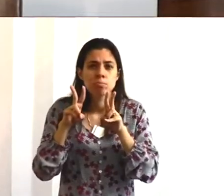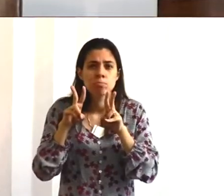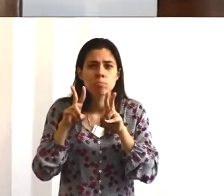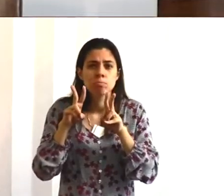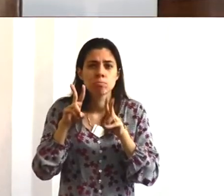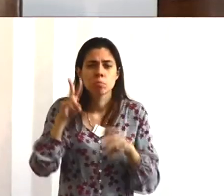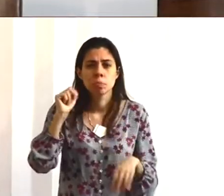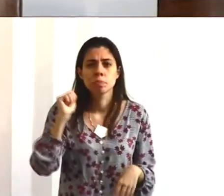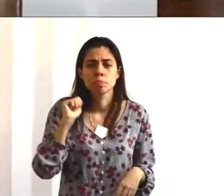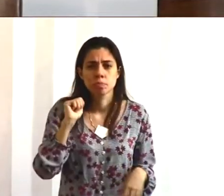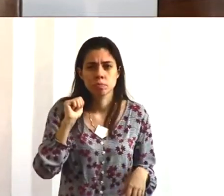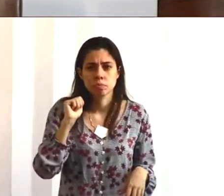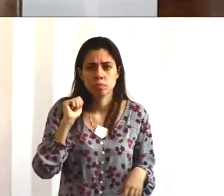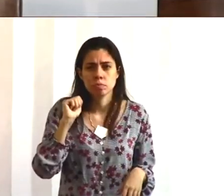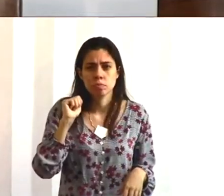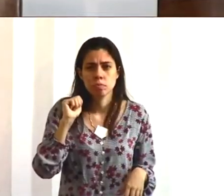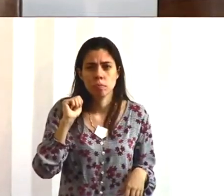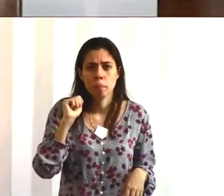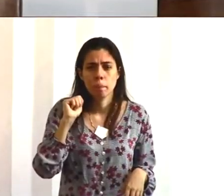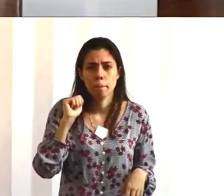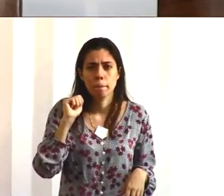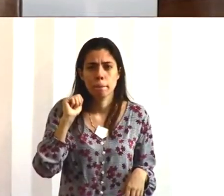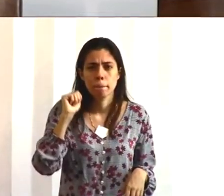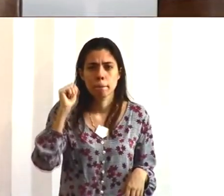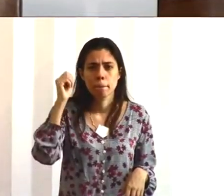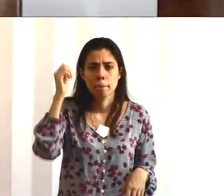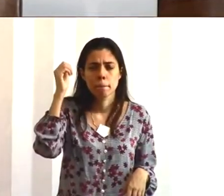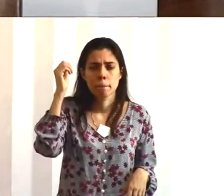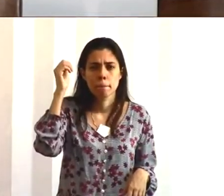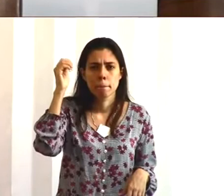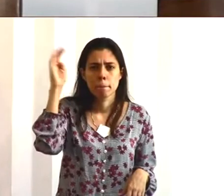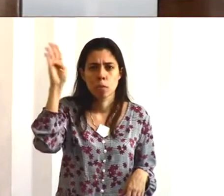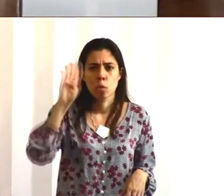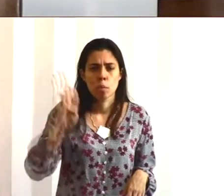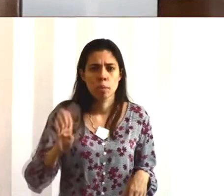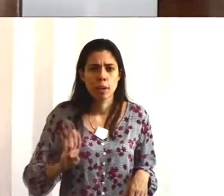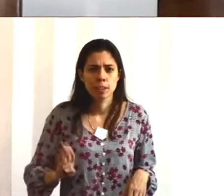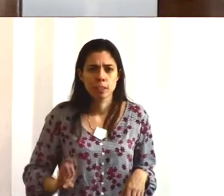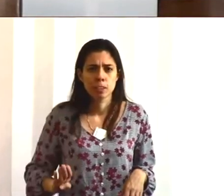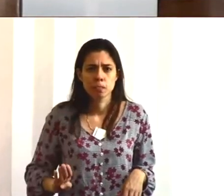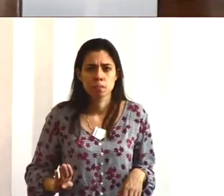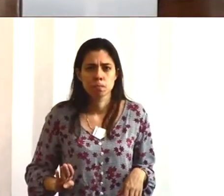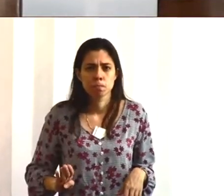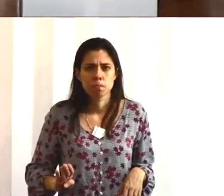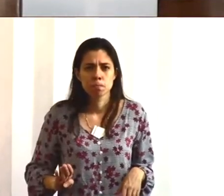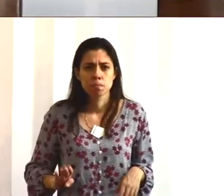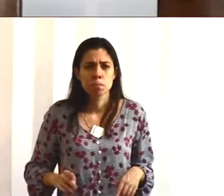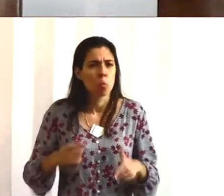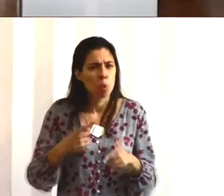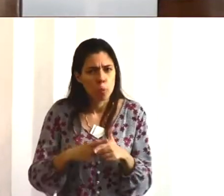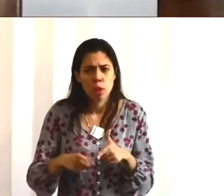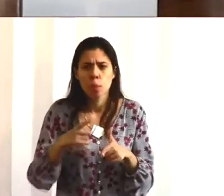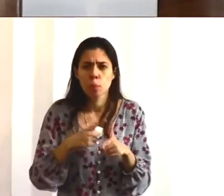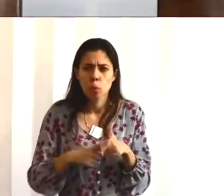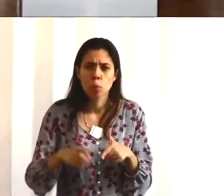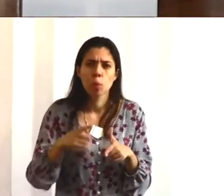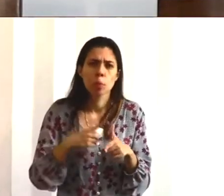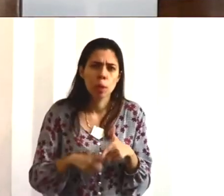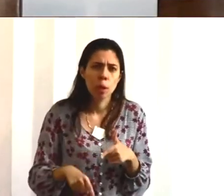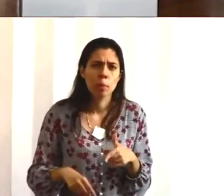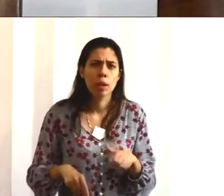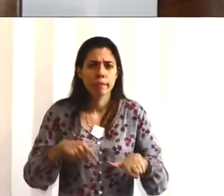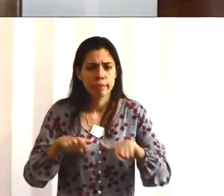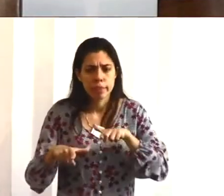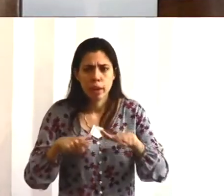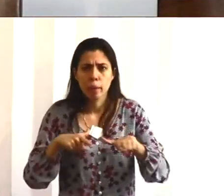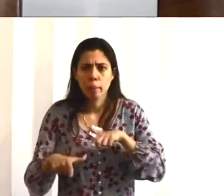um país que está numa crise política. Muitas pessoas perdendo seus